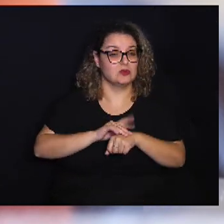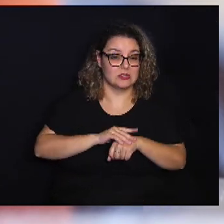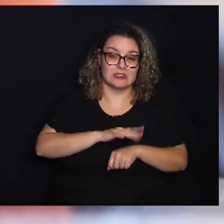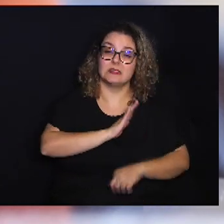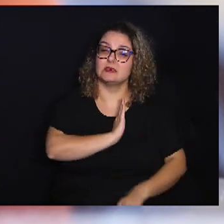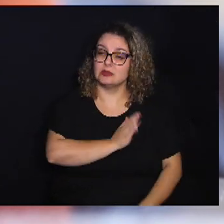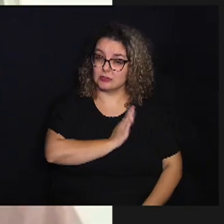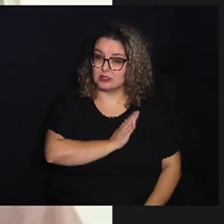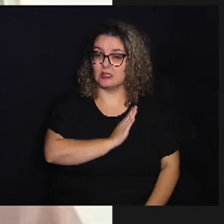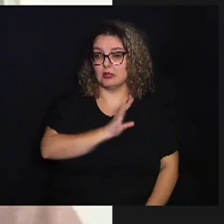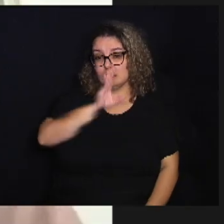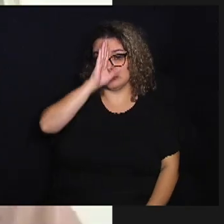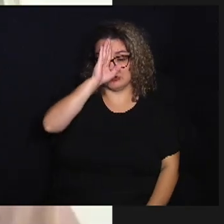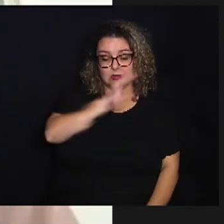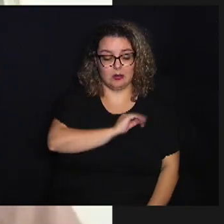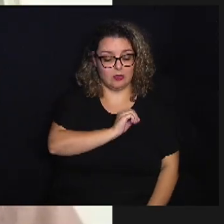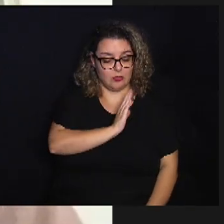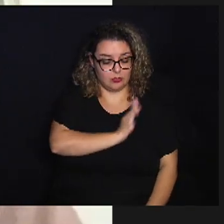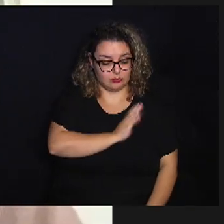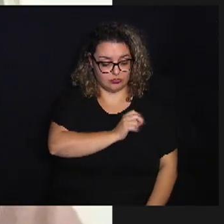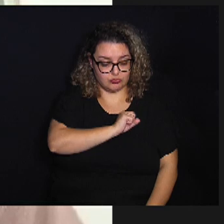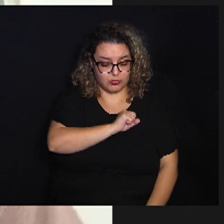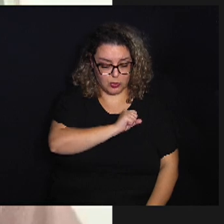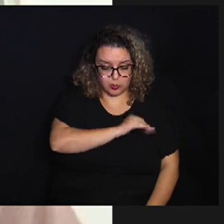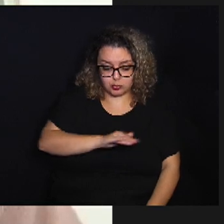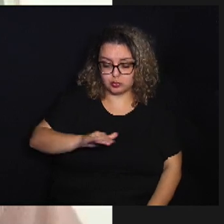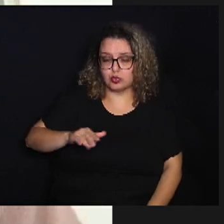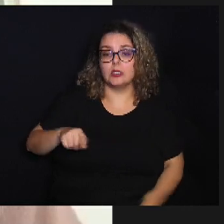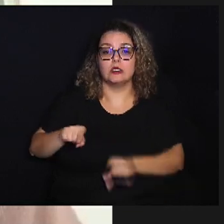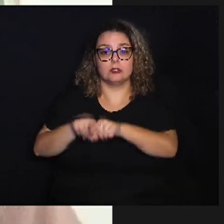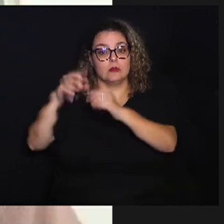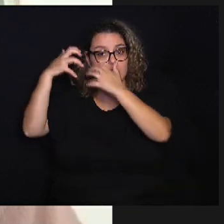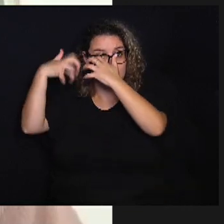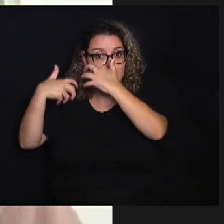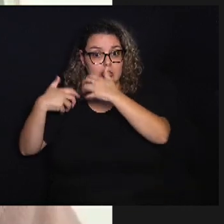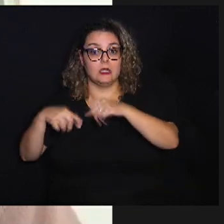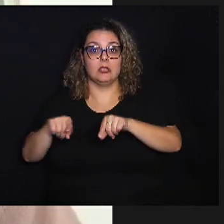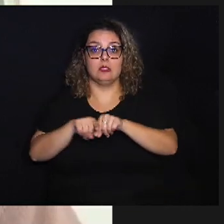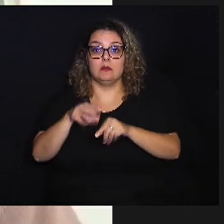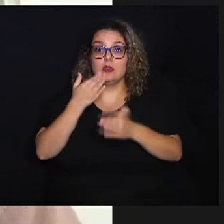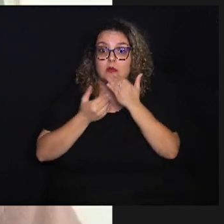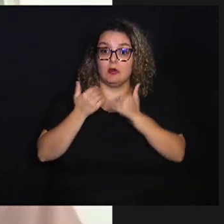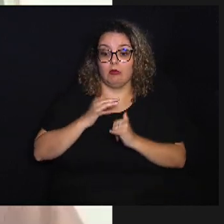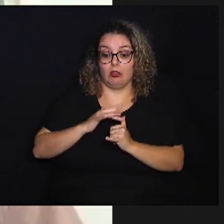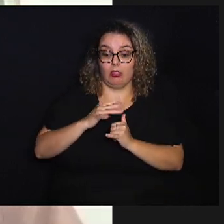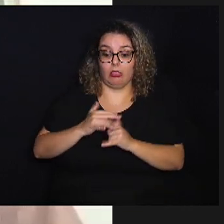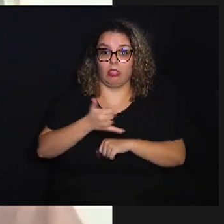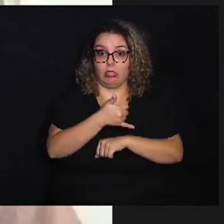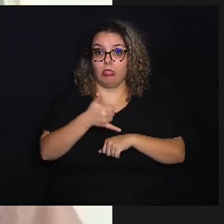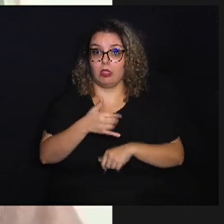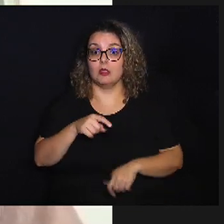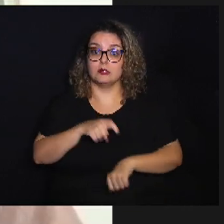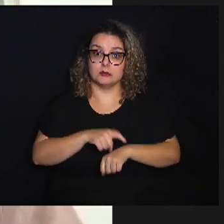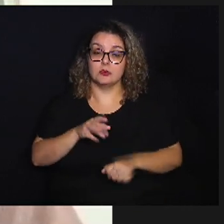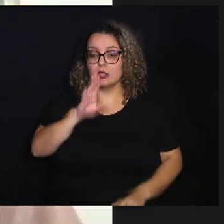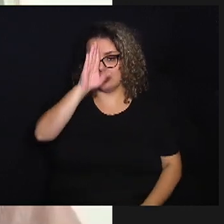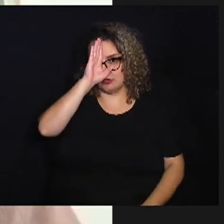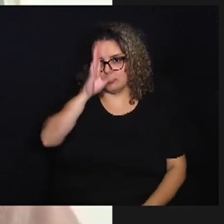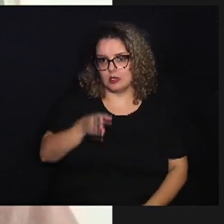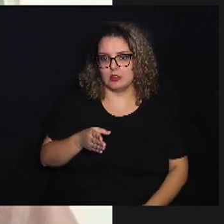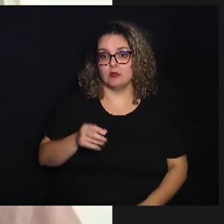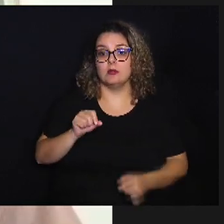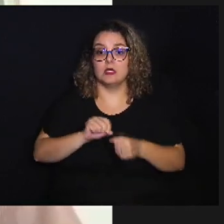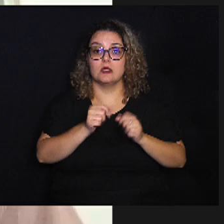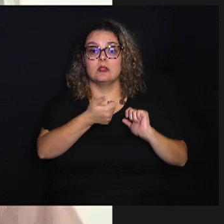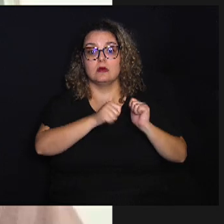principalmente infarto e AVC, tá? E tomar cuidado também com a ingesta de comidas muito calóricas nesse período. E principalmente fazer uma